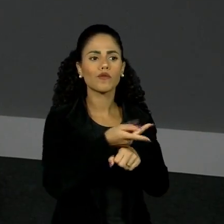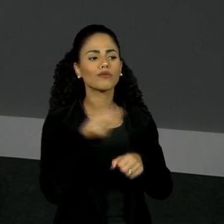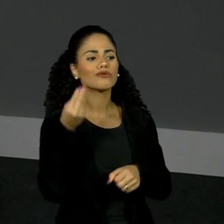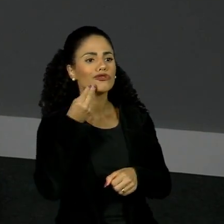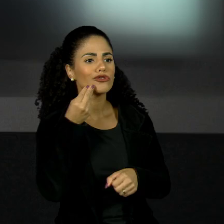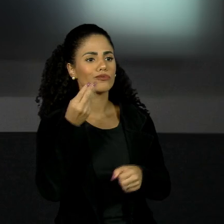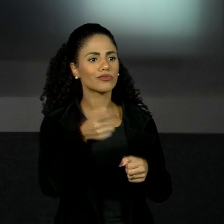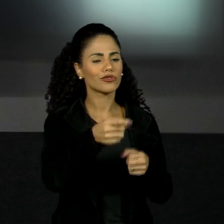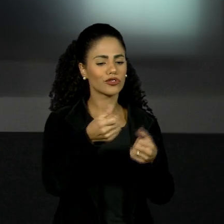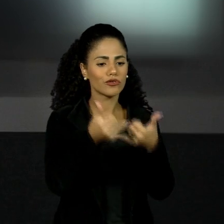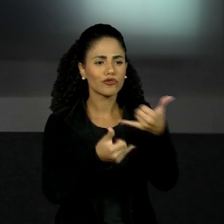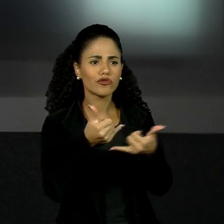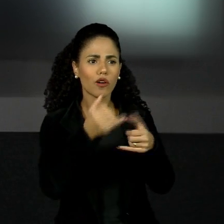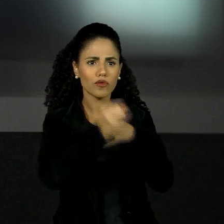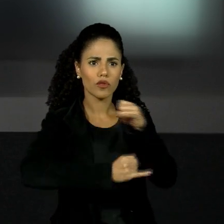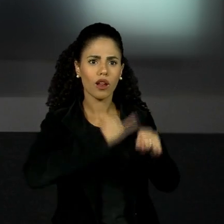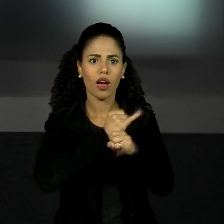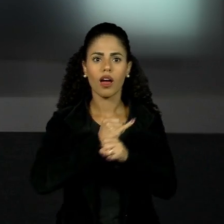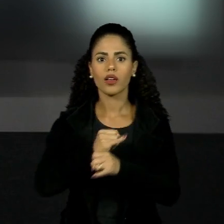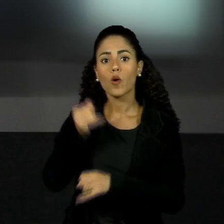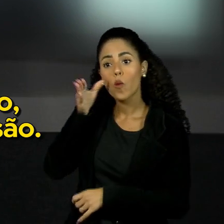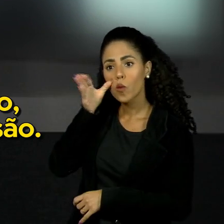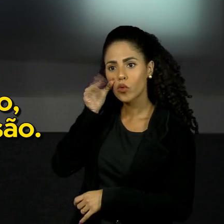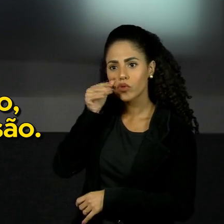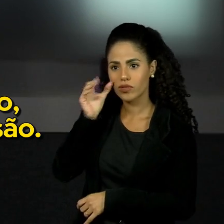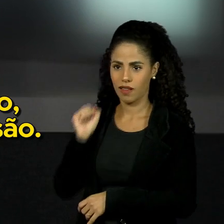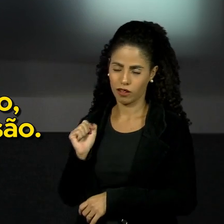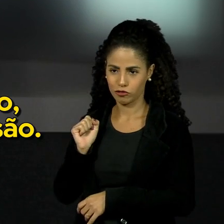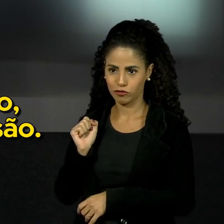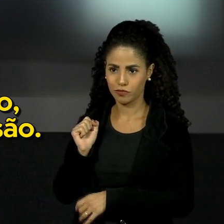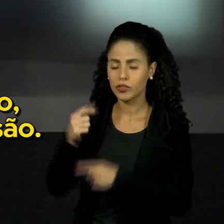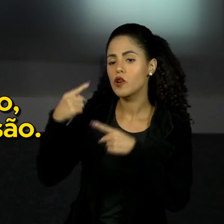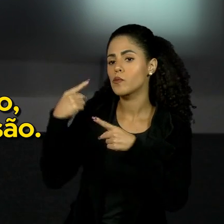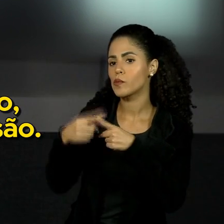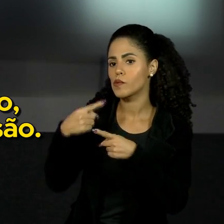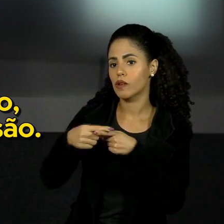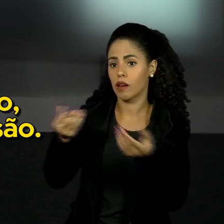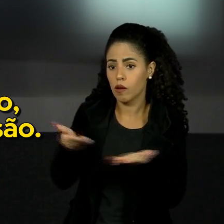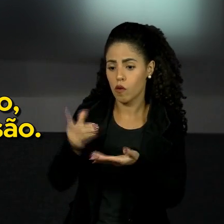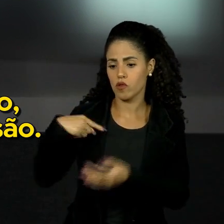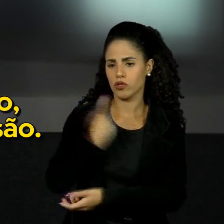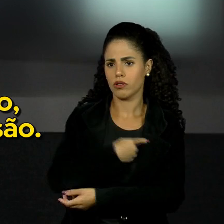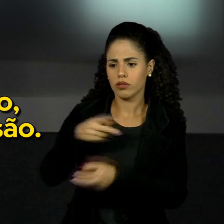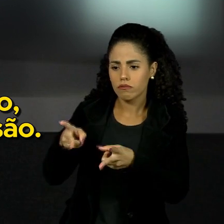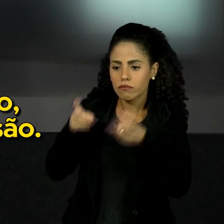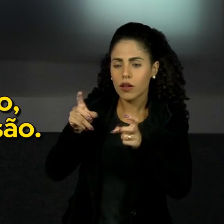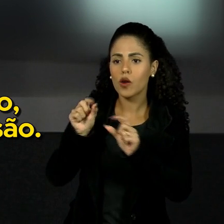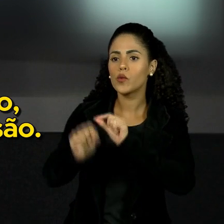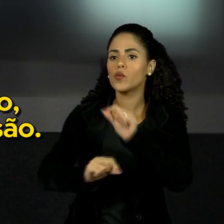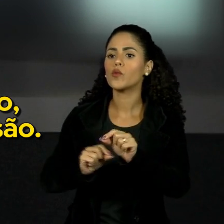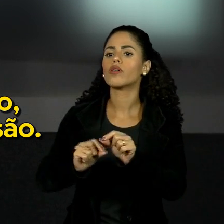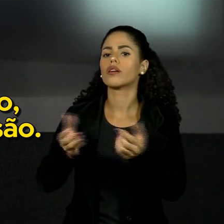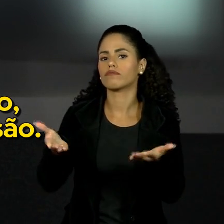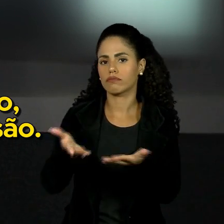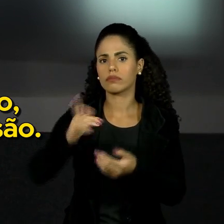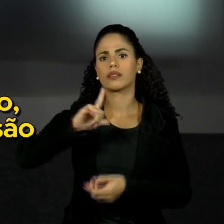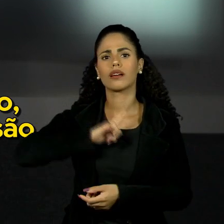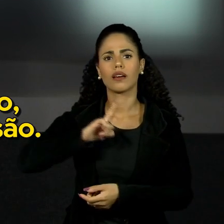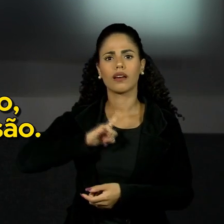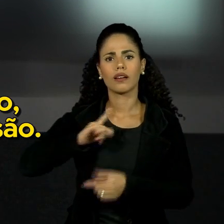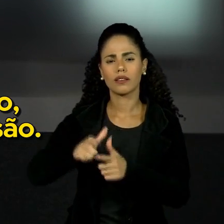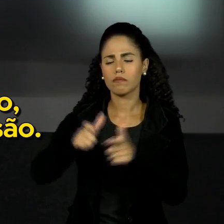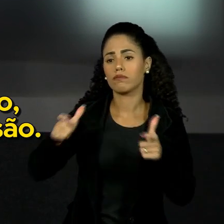jogos online? Curiosidade é o primeiro, né? Porque hoje a gente vê aí um ataque aí massivo.